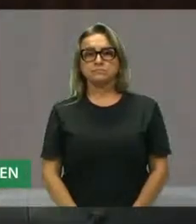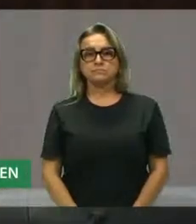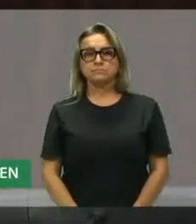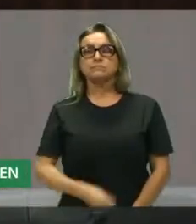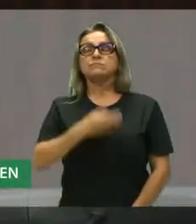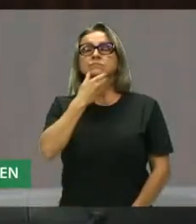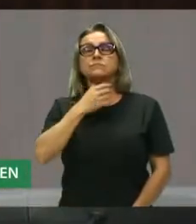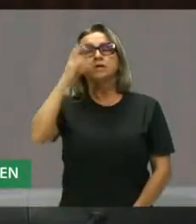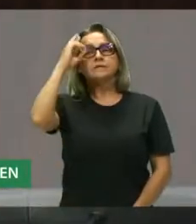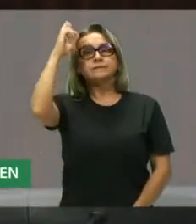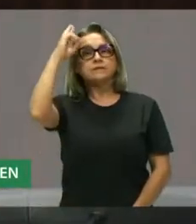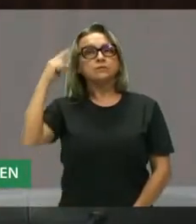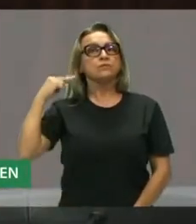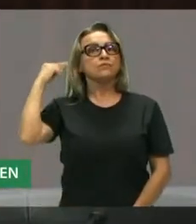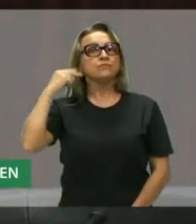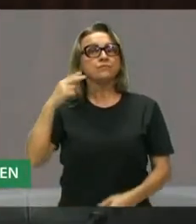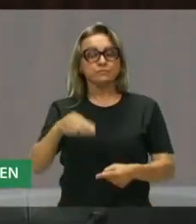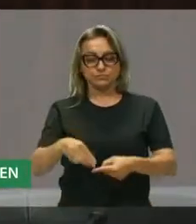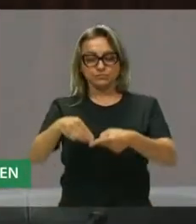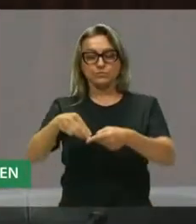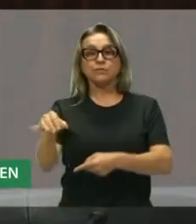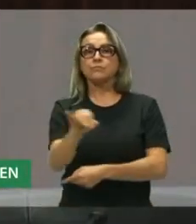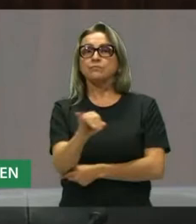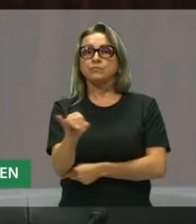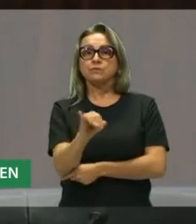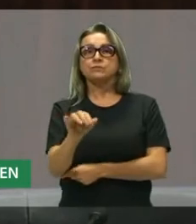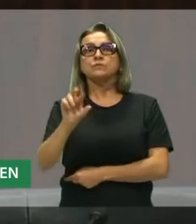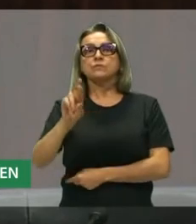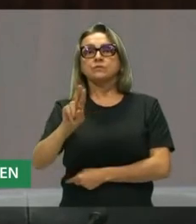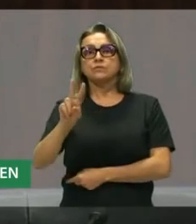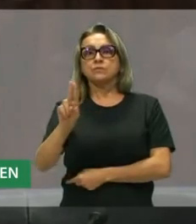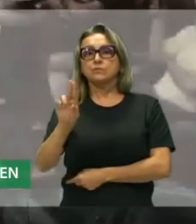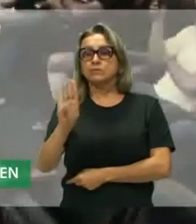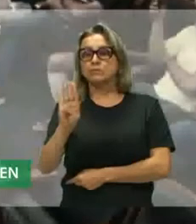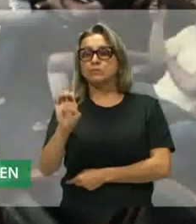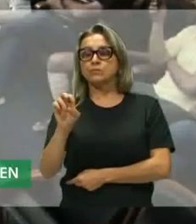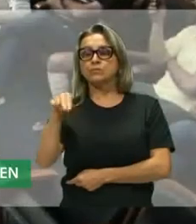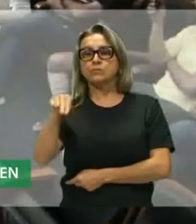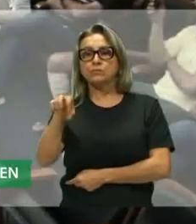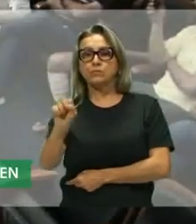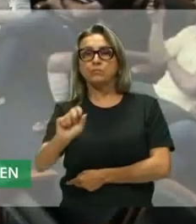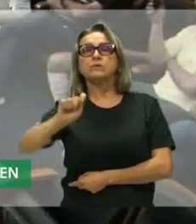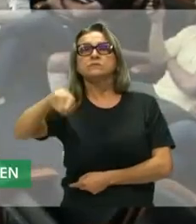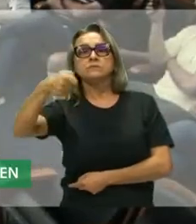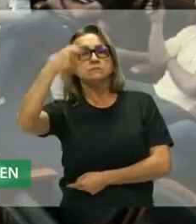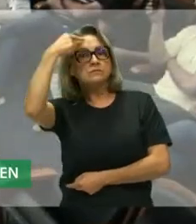Senhor vereador do município de Itajaí, Rubens Angioletti.